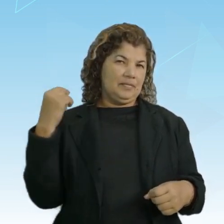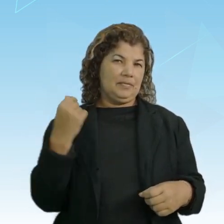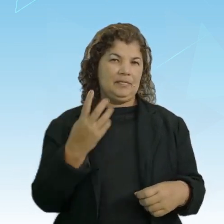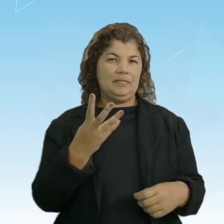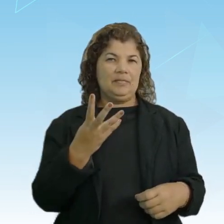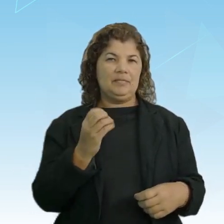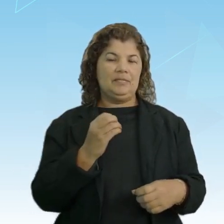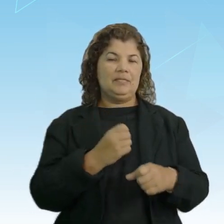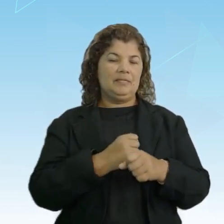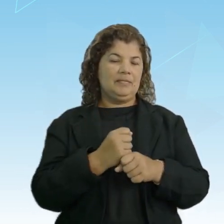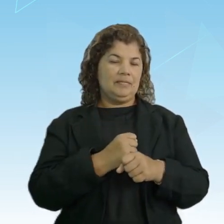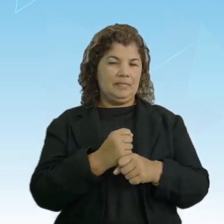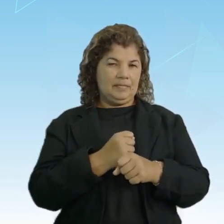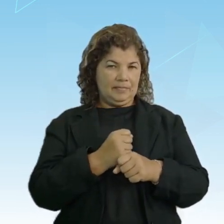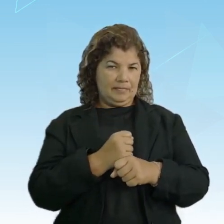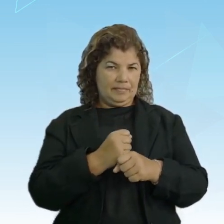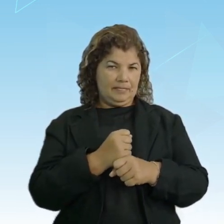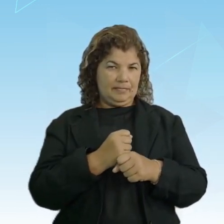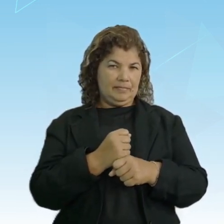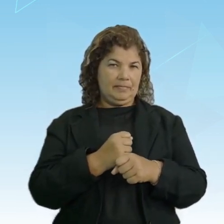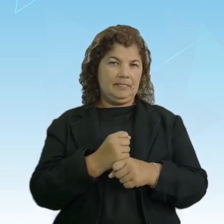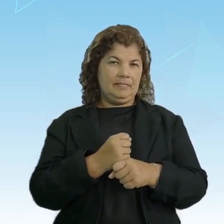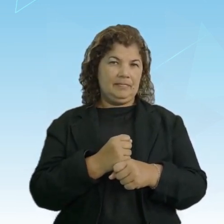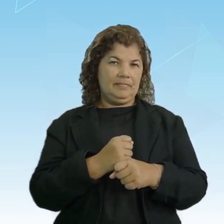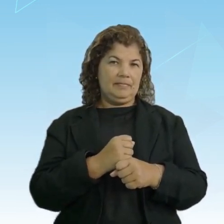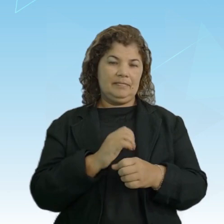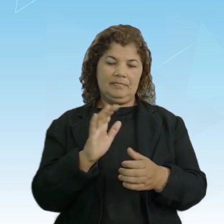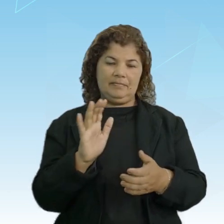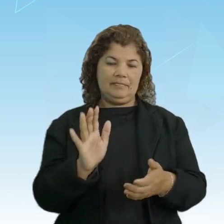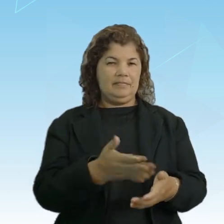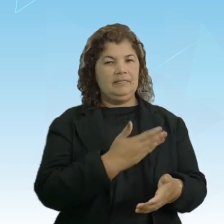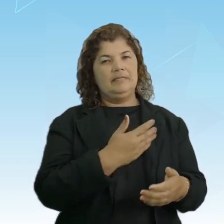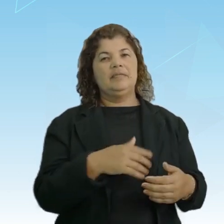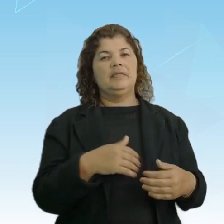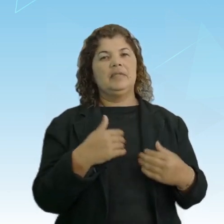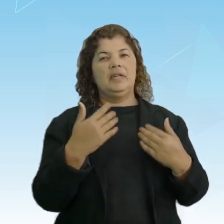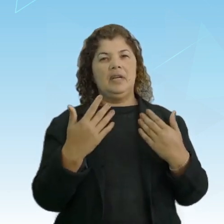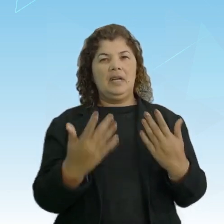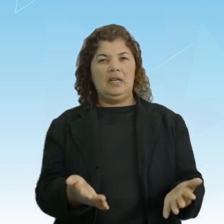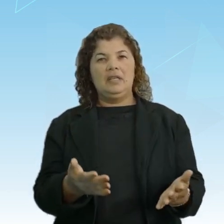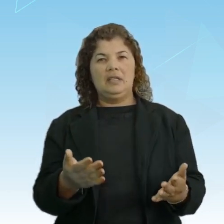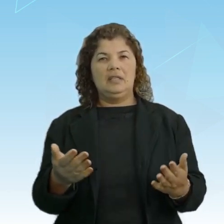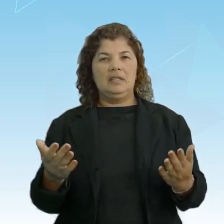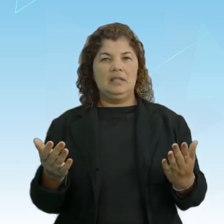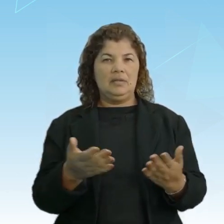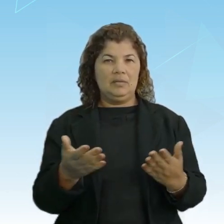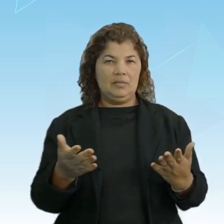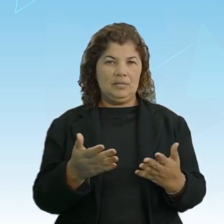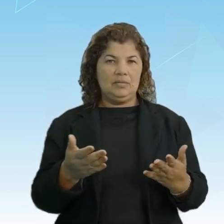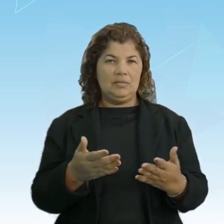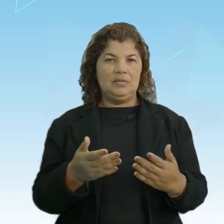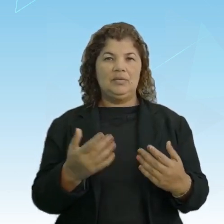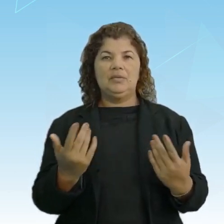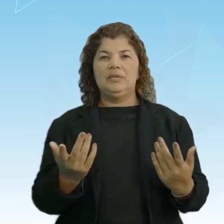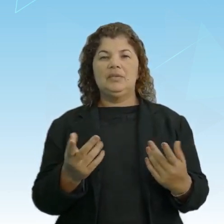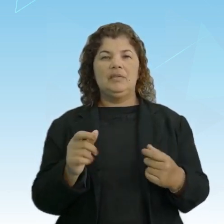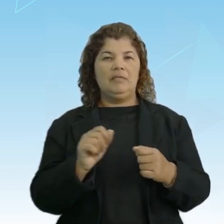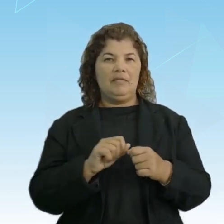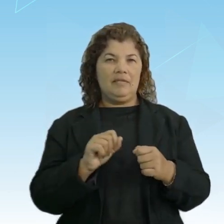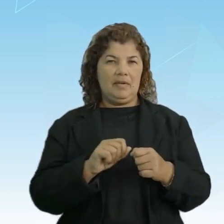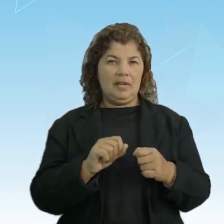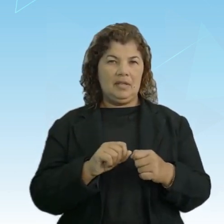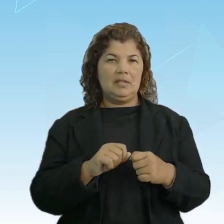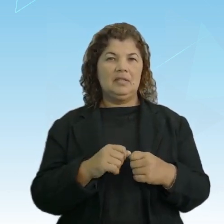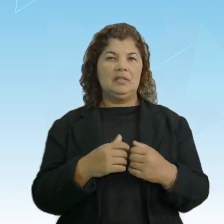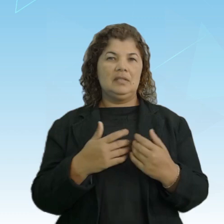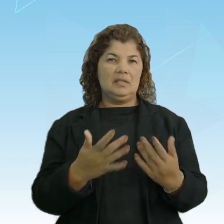anos para cá. E ainda hoje em dia, outra coisa não fazem ali